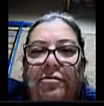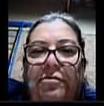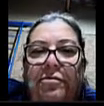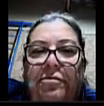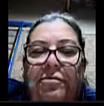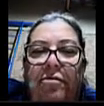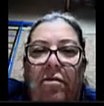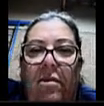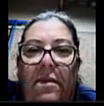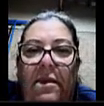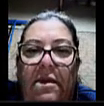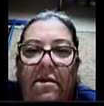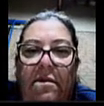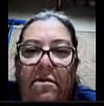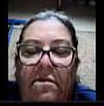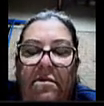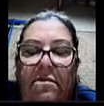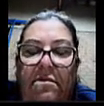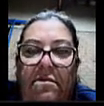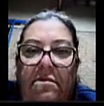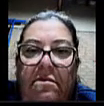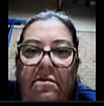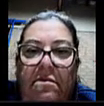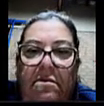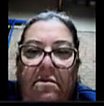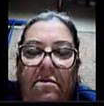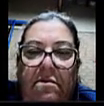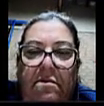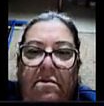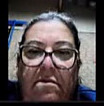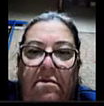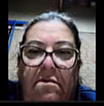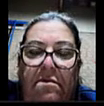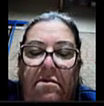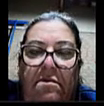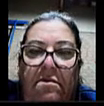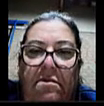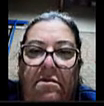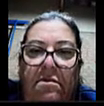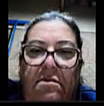que chamam a atenção que não só a própria matemática em si, né?